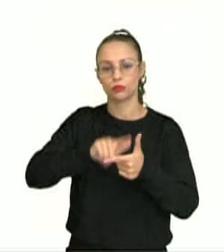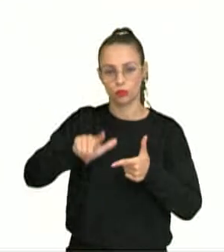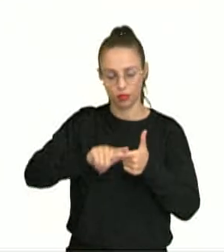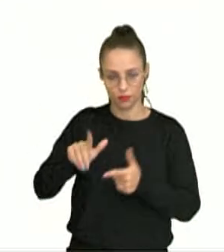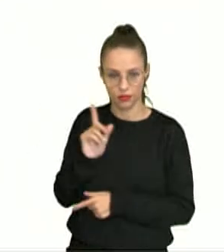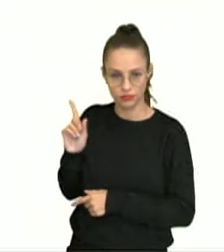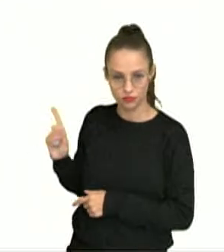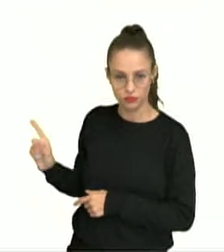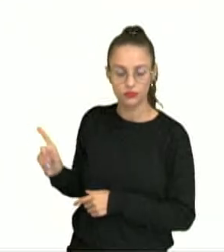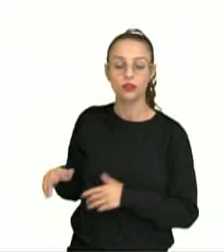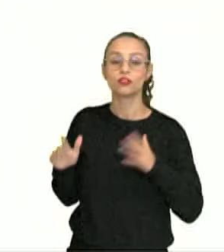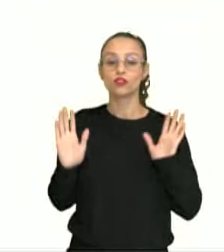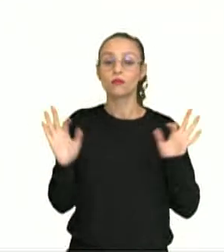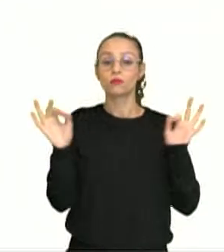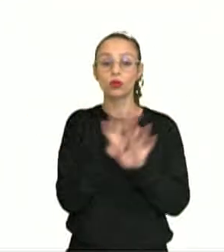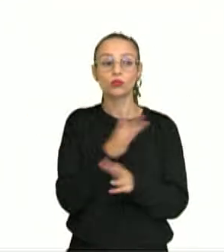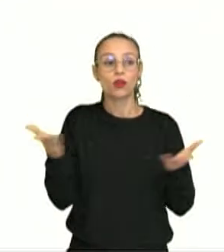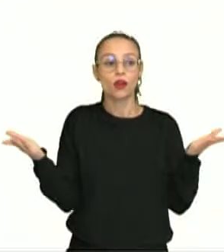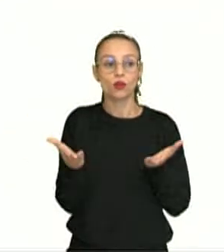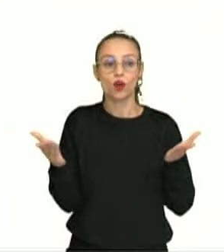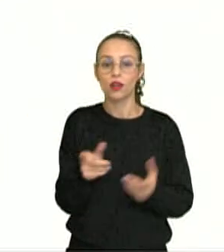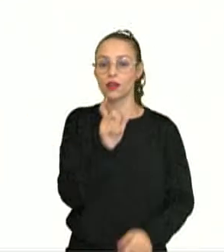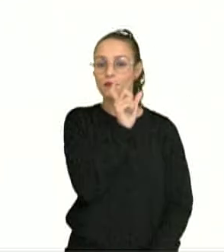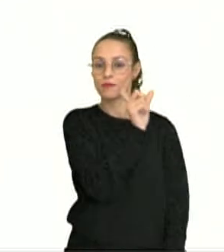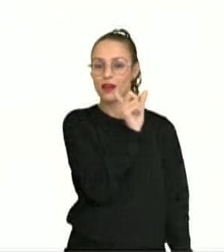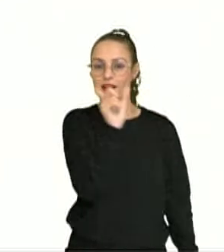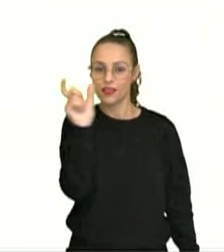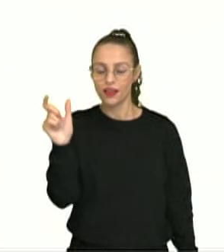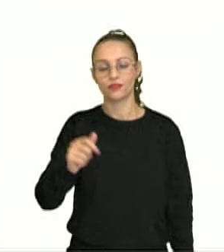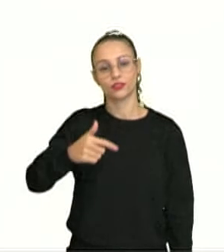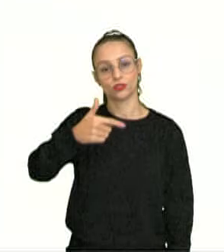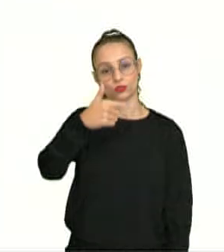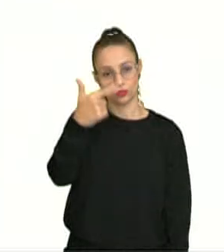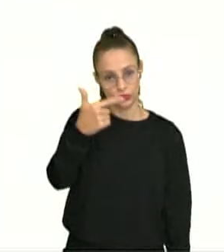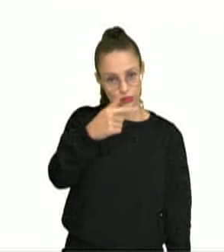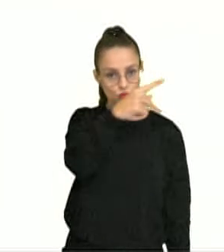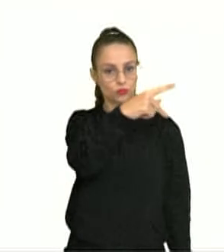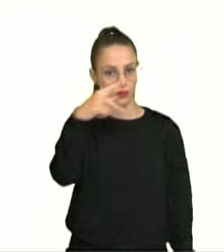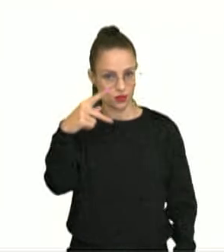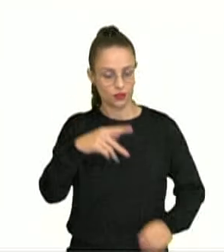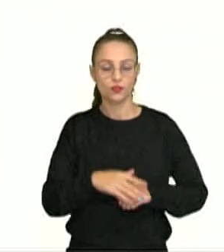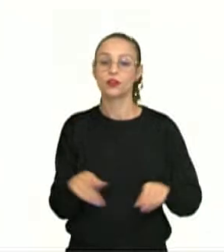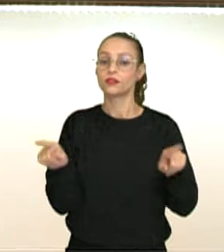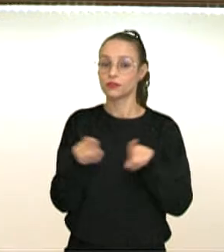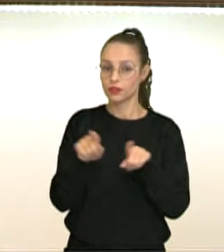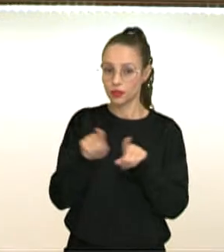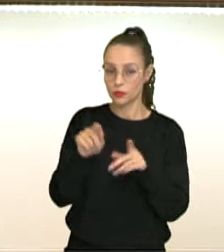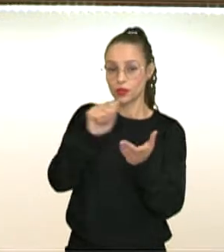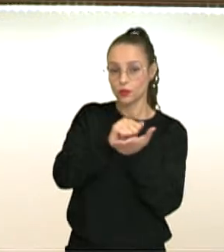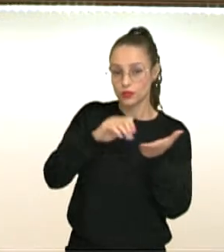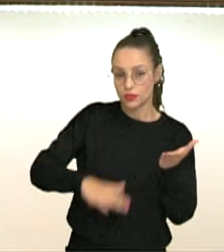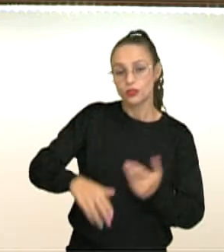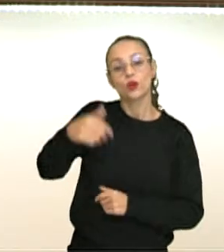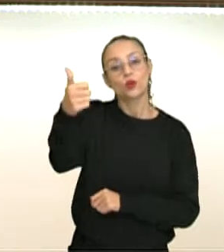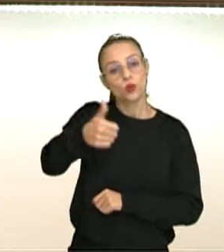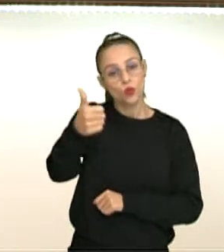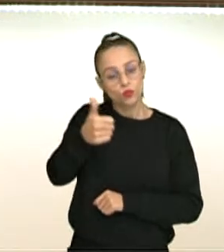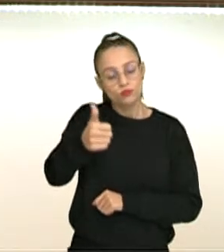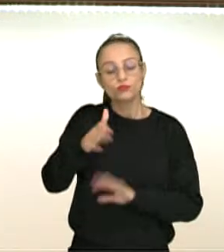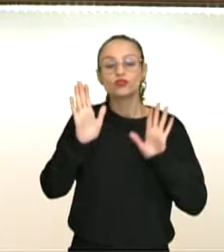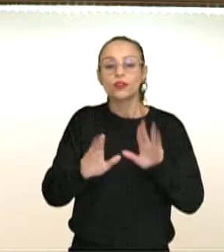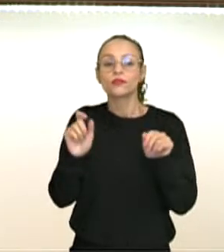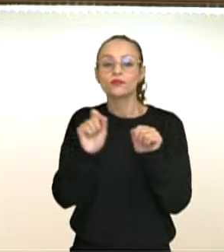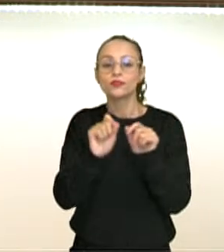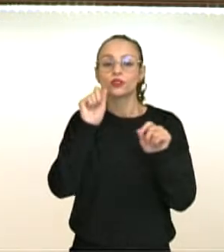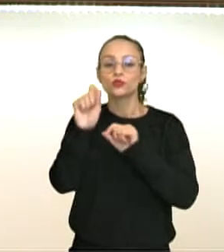isso, você já tem agora aqui, ó, palavras-chave do segundo parágrafo e do exercício 1, nós fizemos o